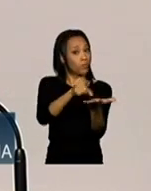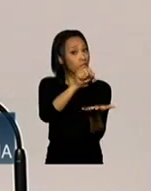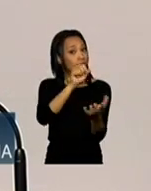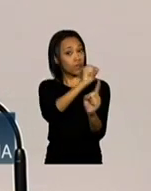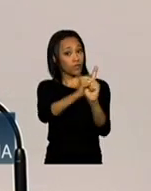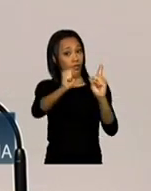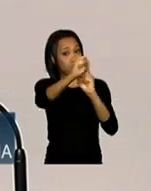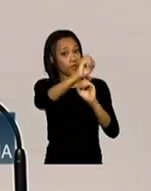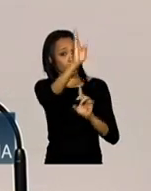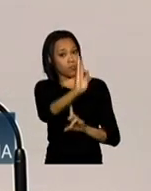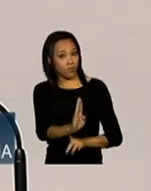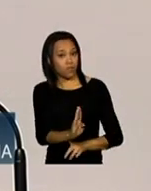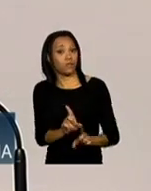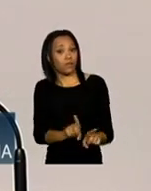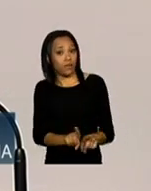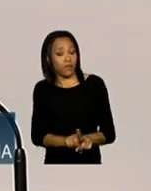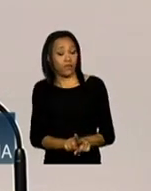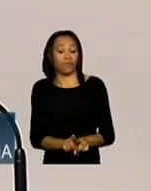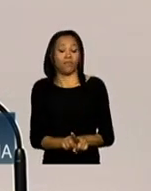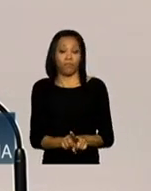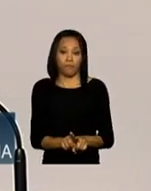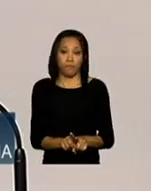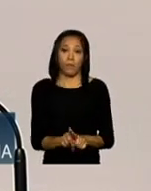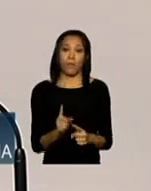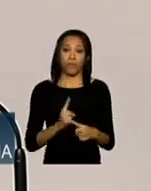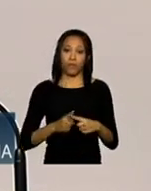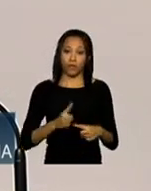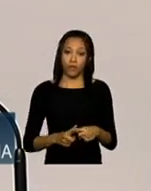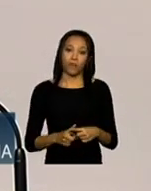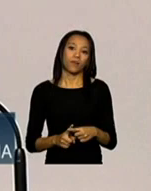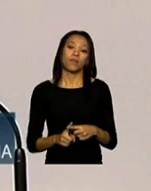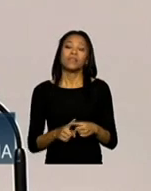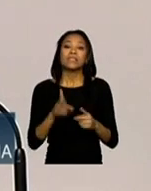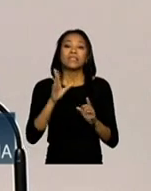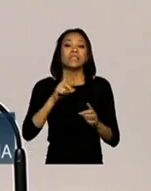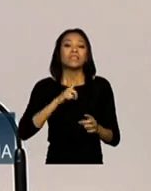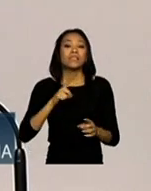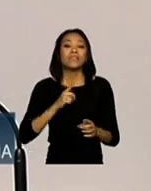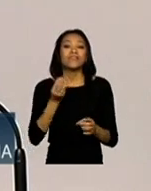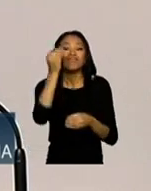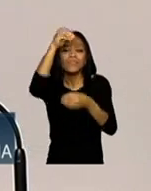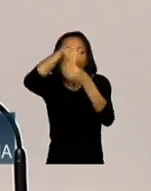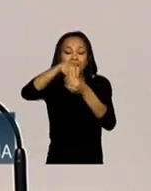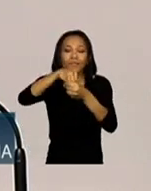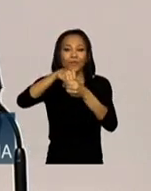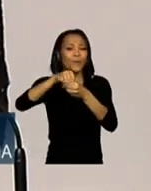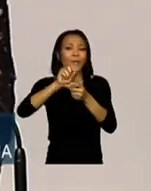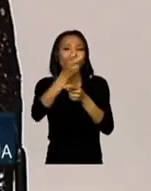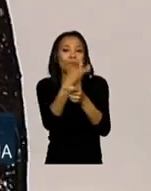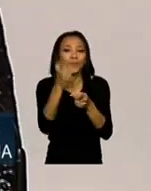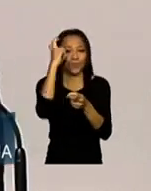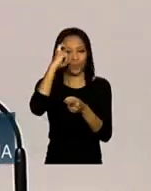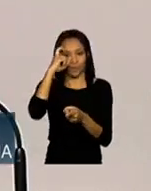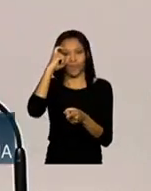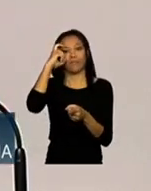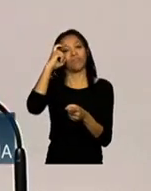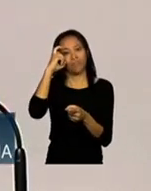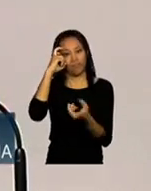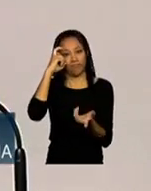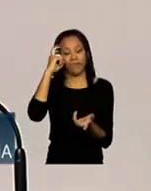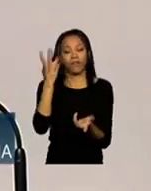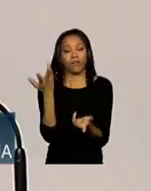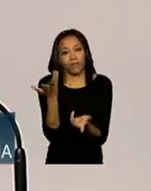brasileira, porque ele também está lastreado por uma cultura que, de uma forma ou de